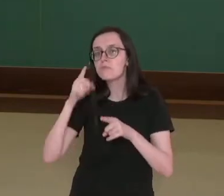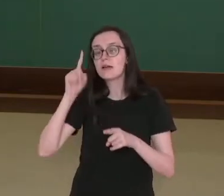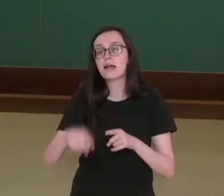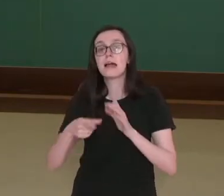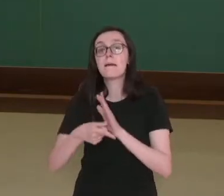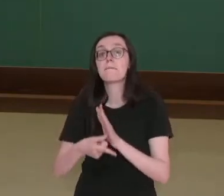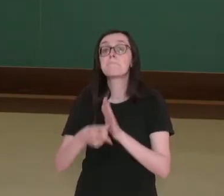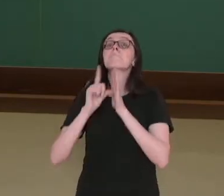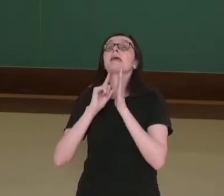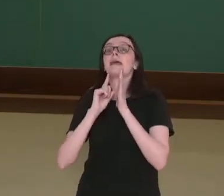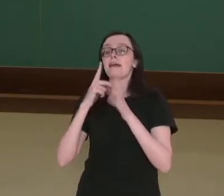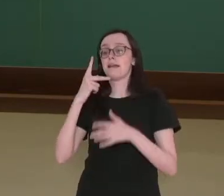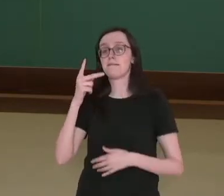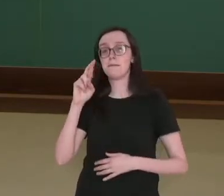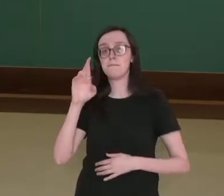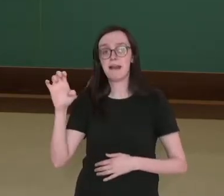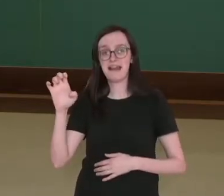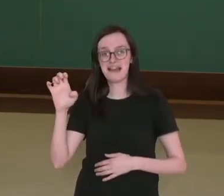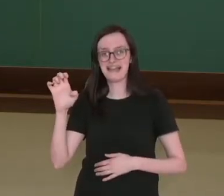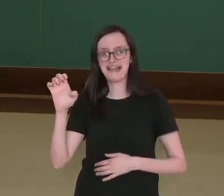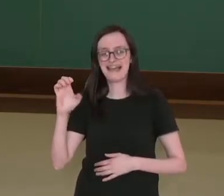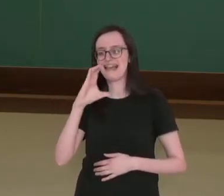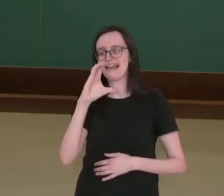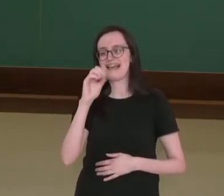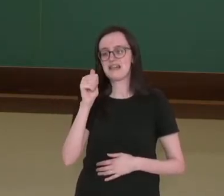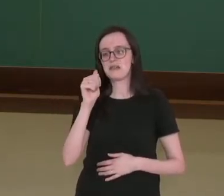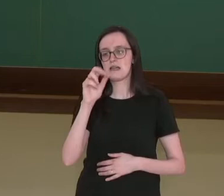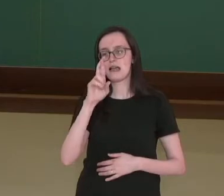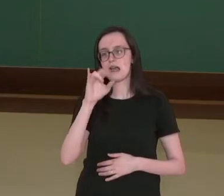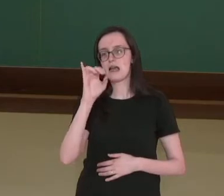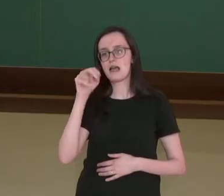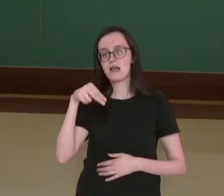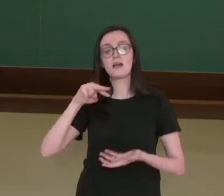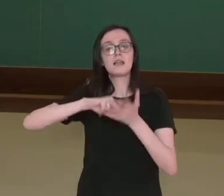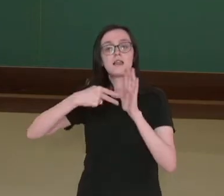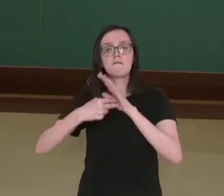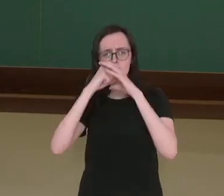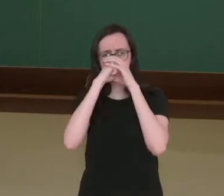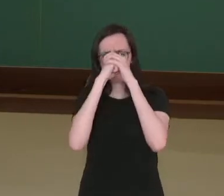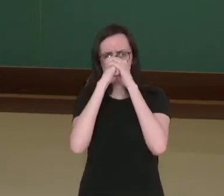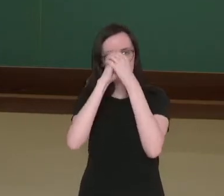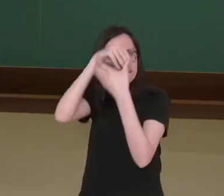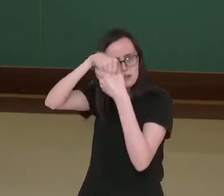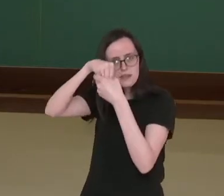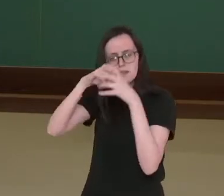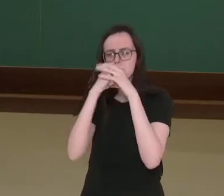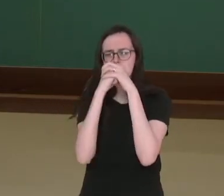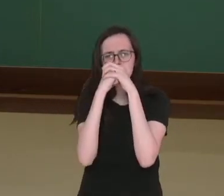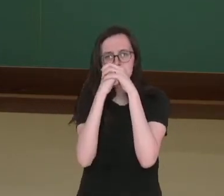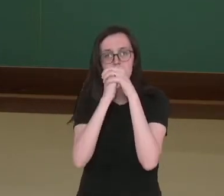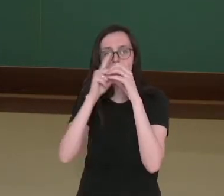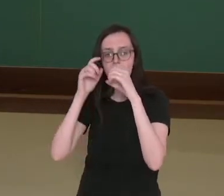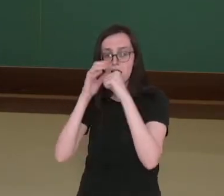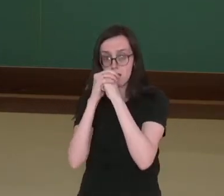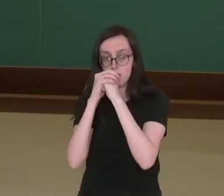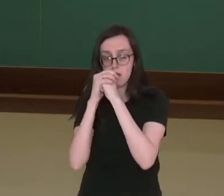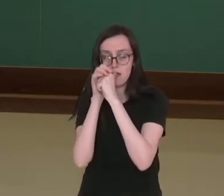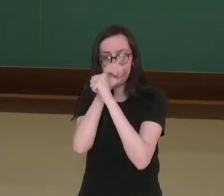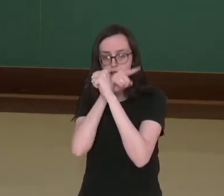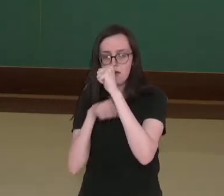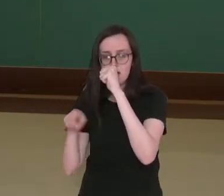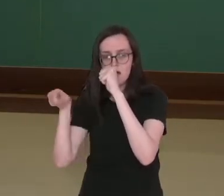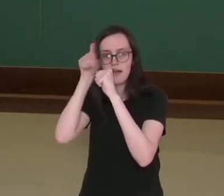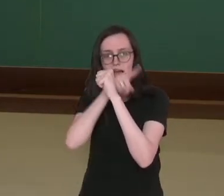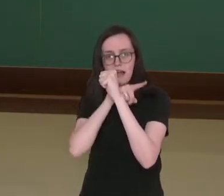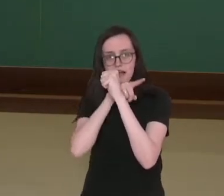pré, vem de antes. E carion significa núcleo, uma membrana que envolve o núcleo.